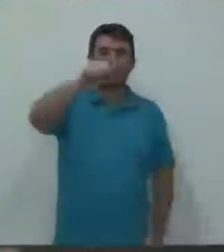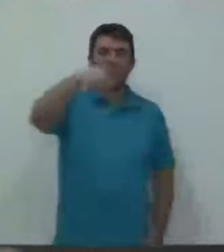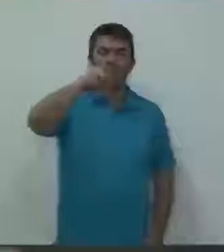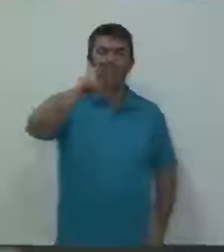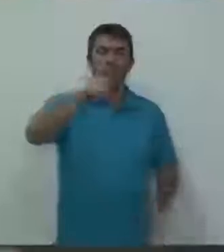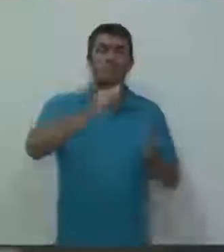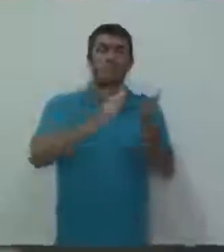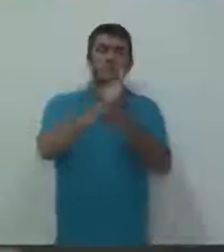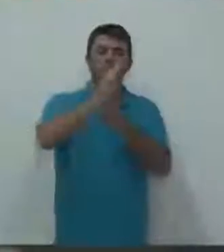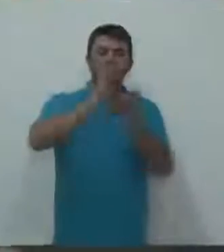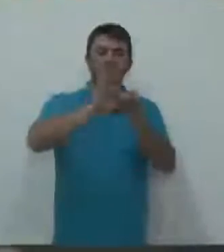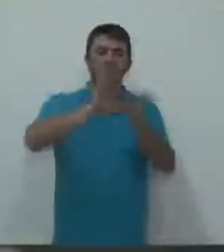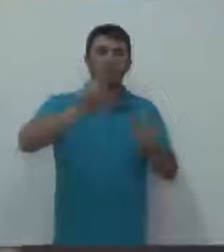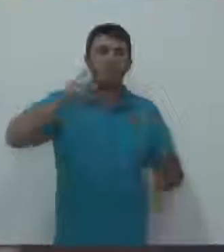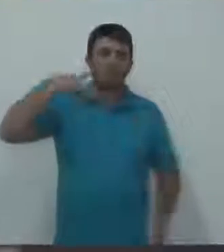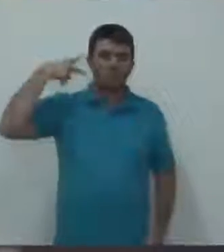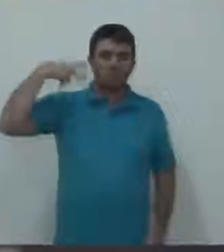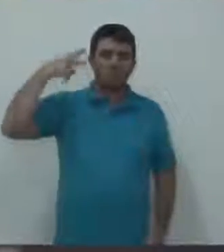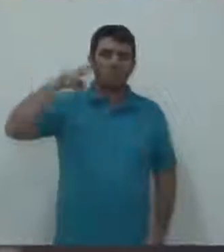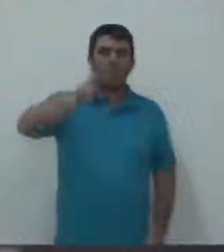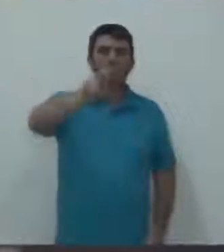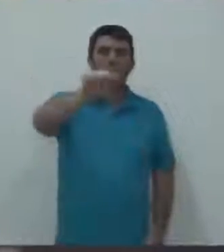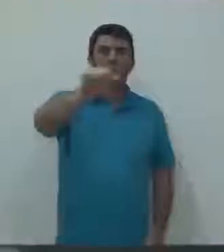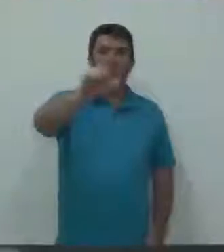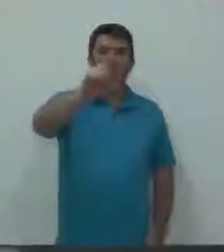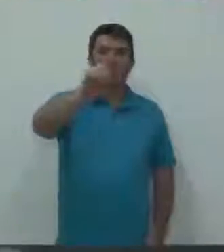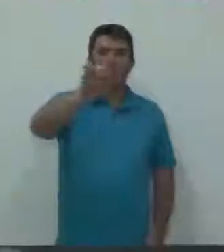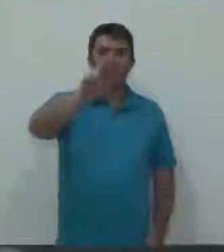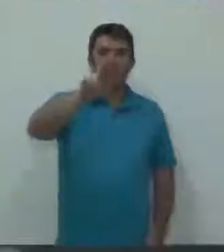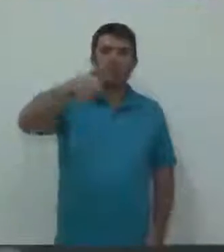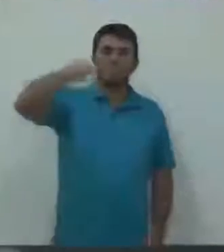Aprovo. Vereador Valdir Barreto. Reprovo.